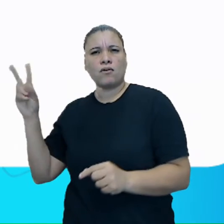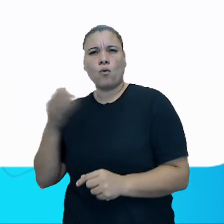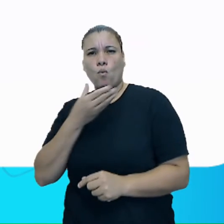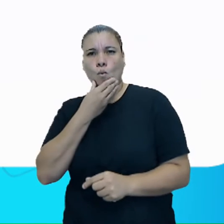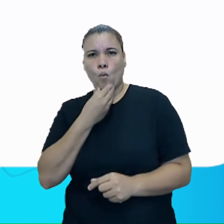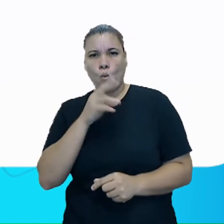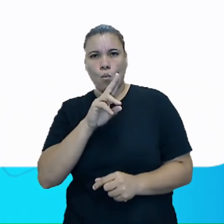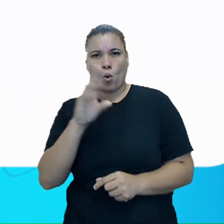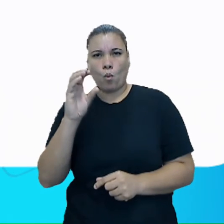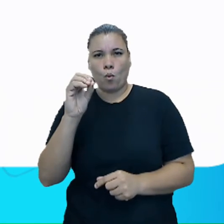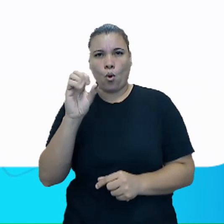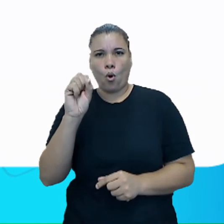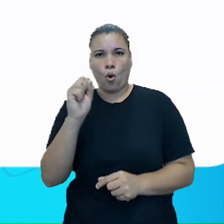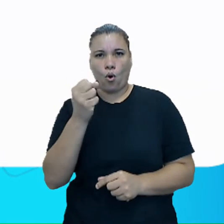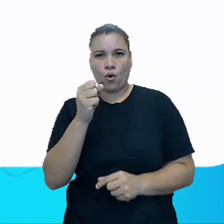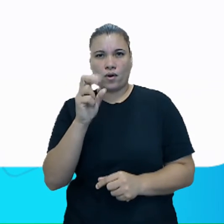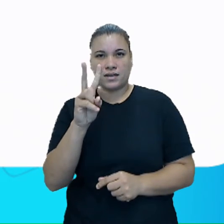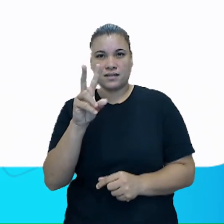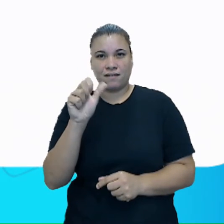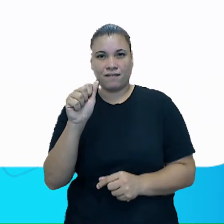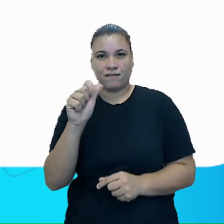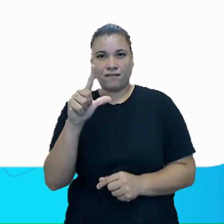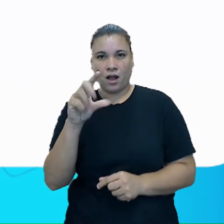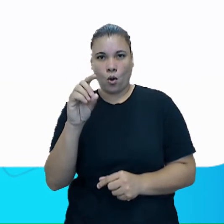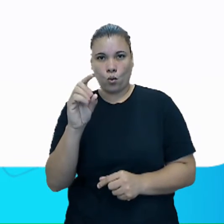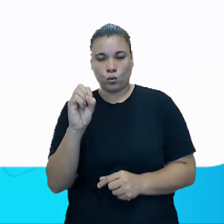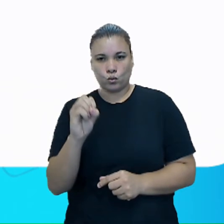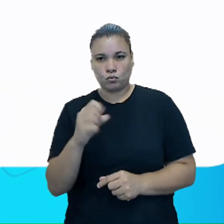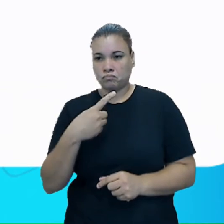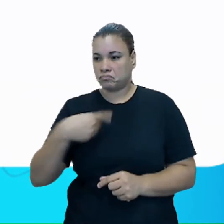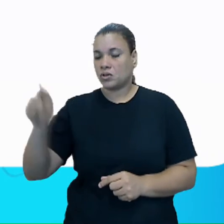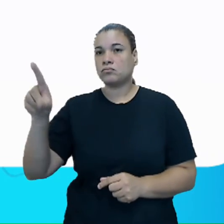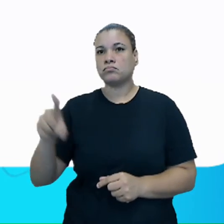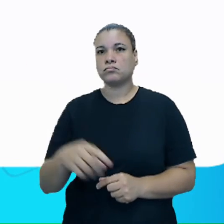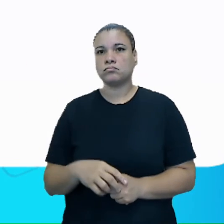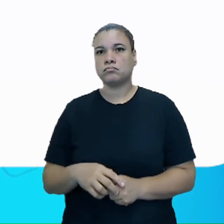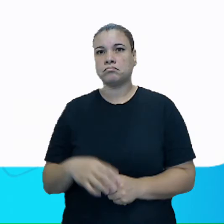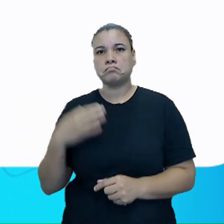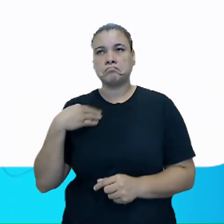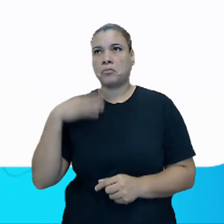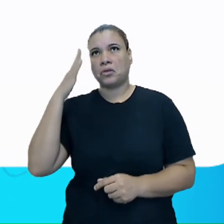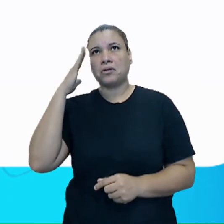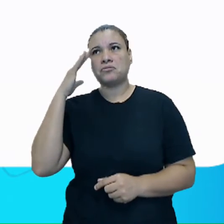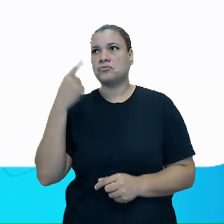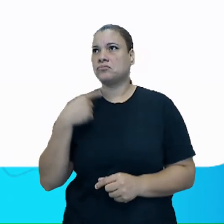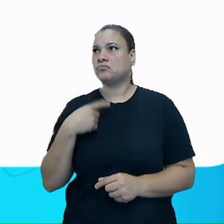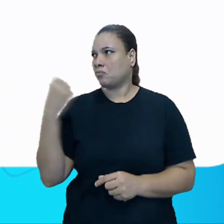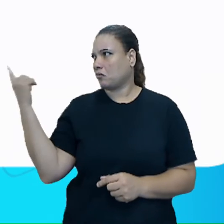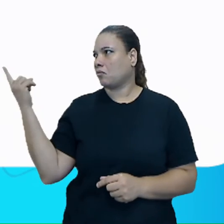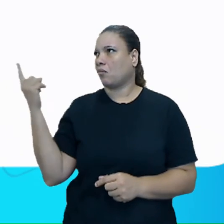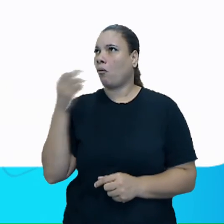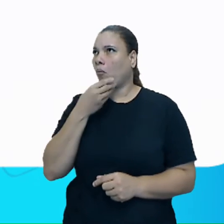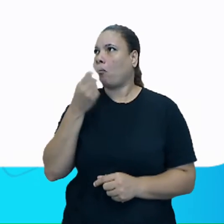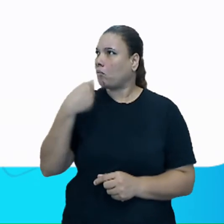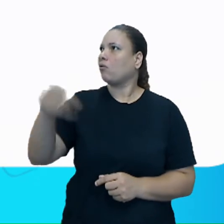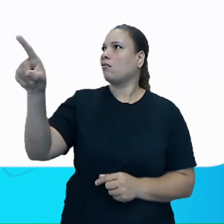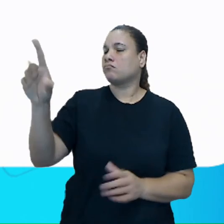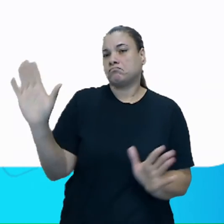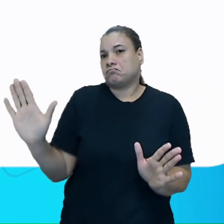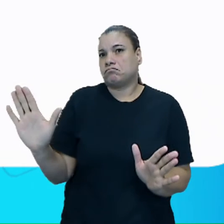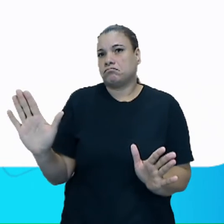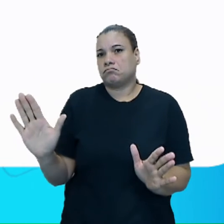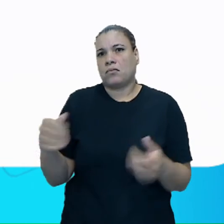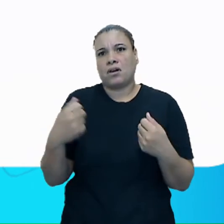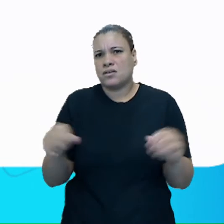Oswaldo saiu. Saiu para algum lugar, mas eu não preciso mais completar o sentido dessa frase. Você percebeu que ele saiu. E